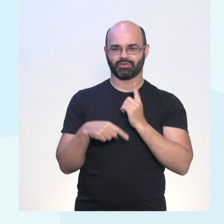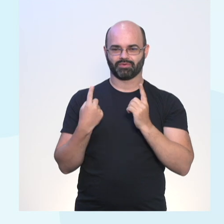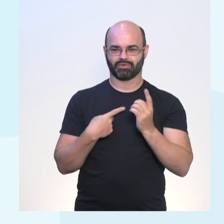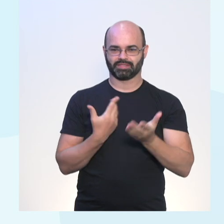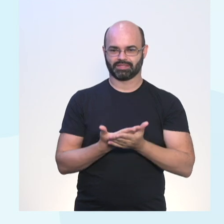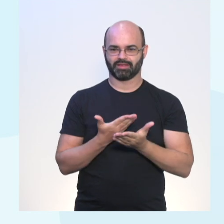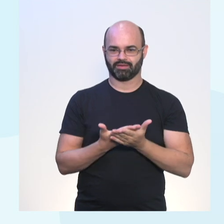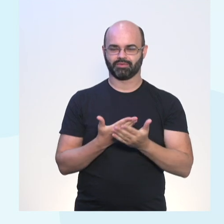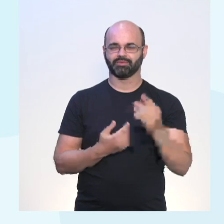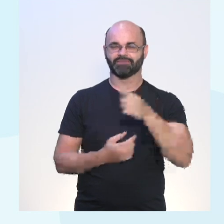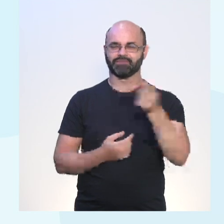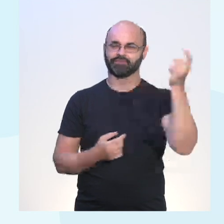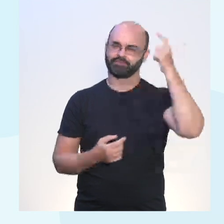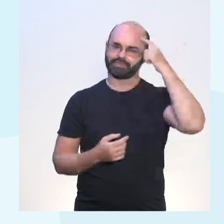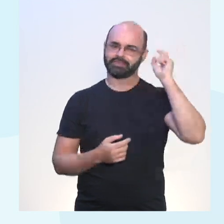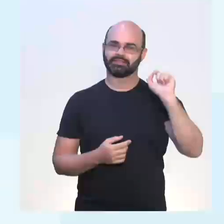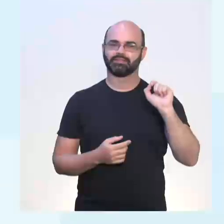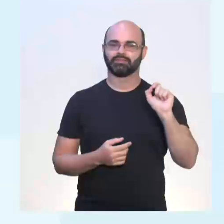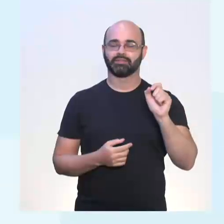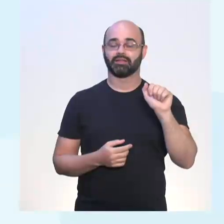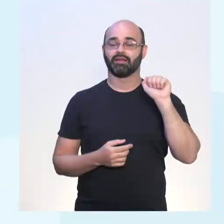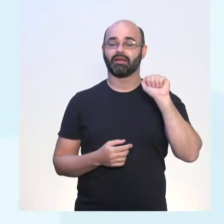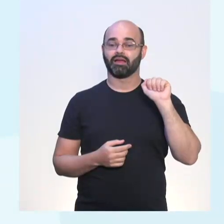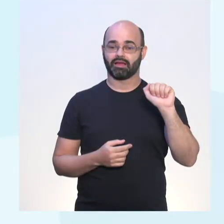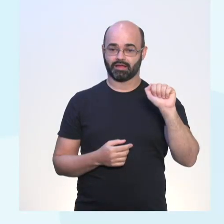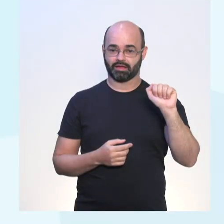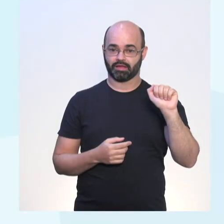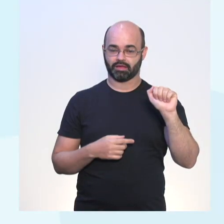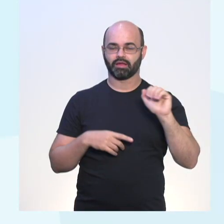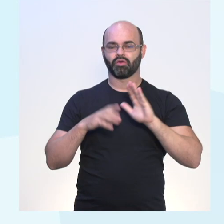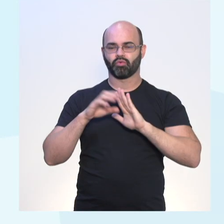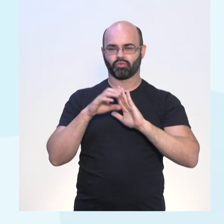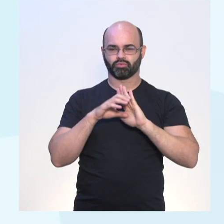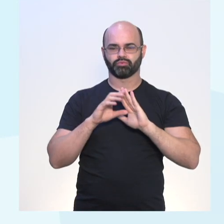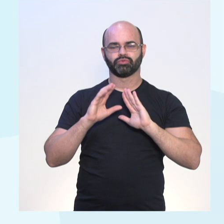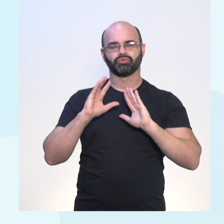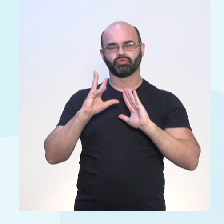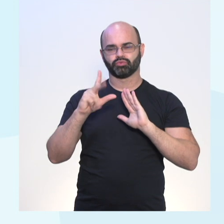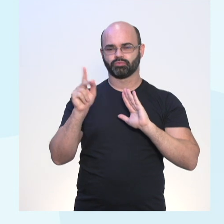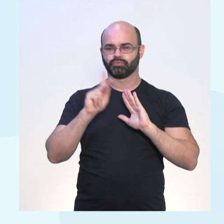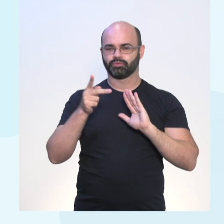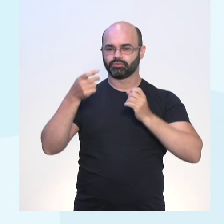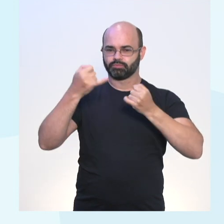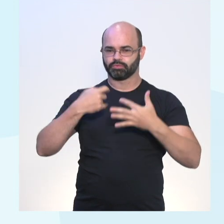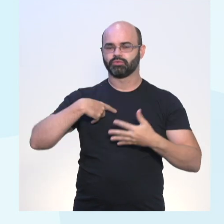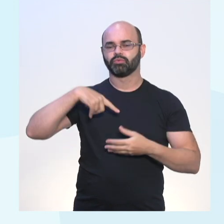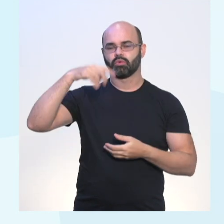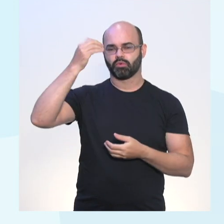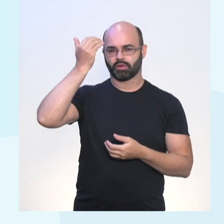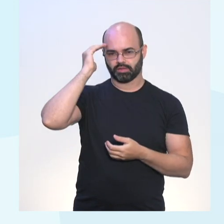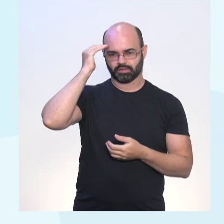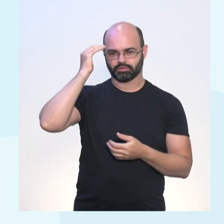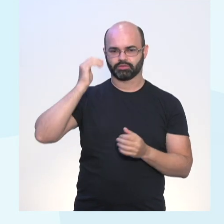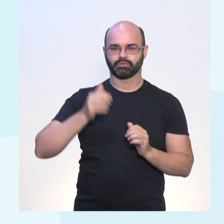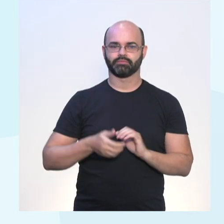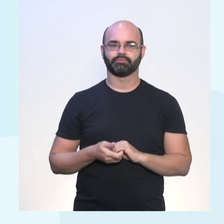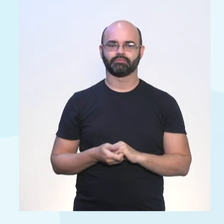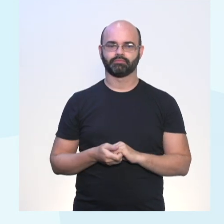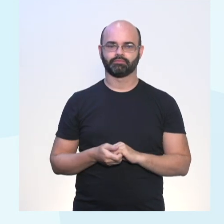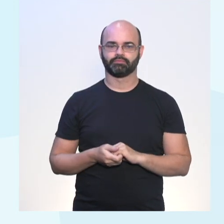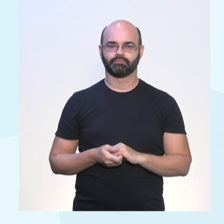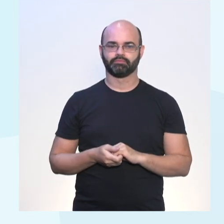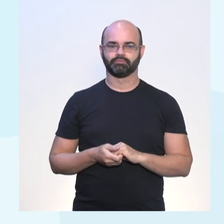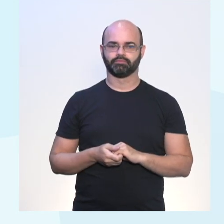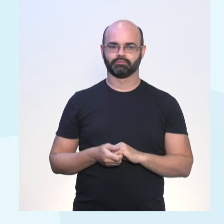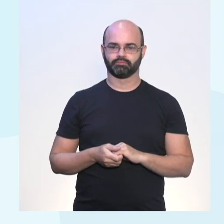considera que A, compreendi os conceitos apresentados pela professora? B, compreendi